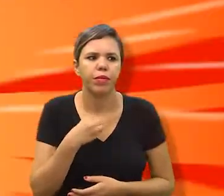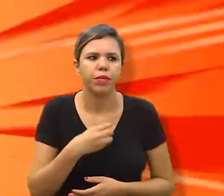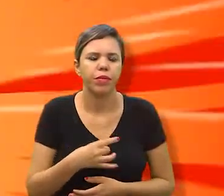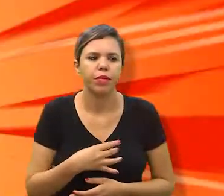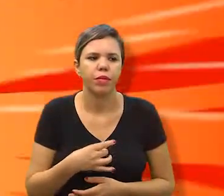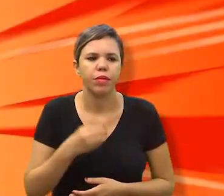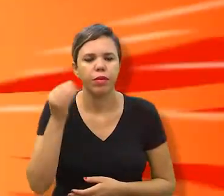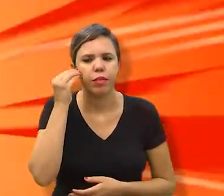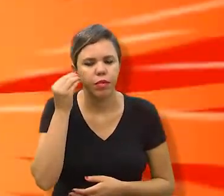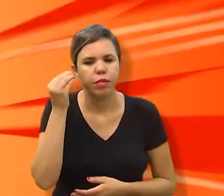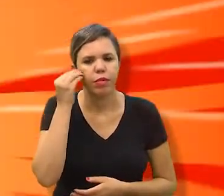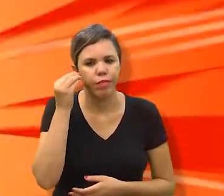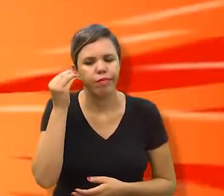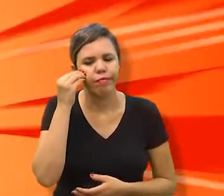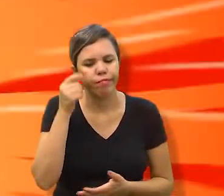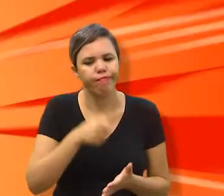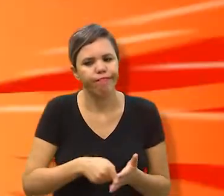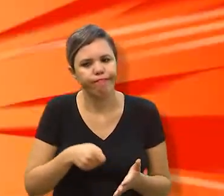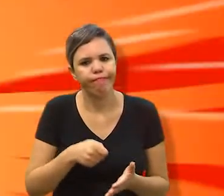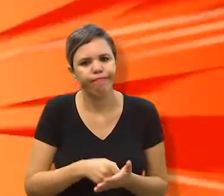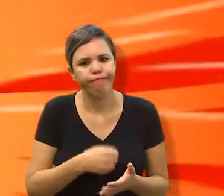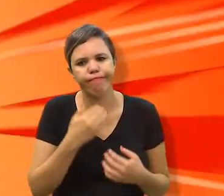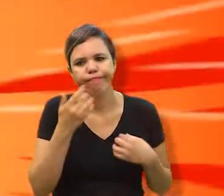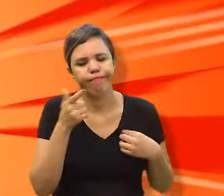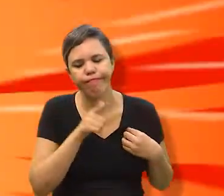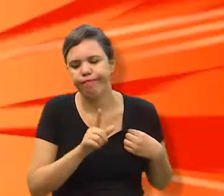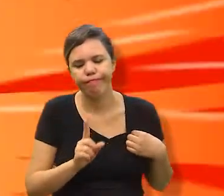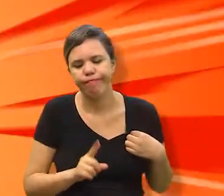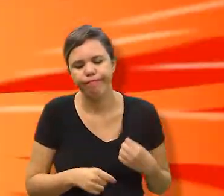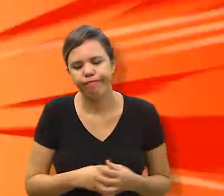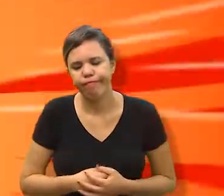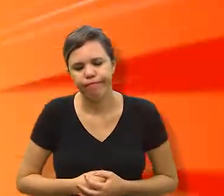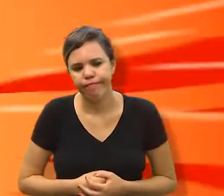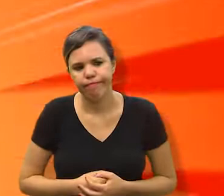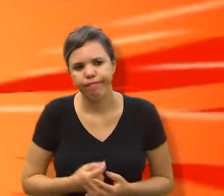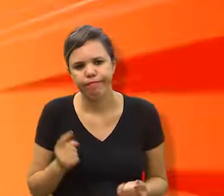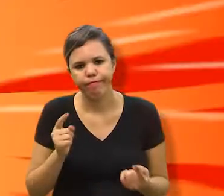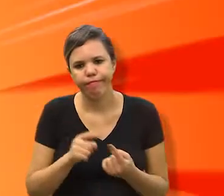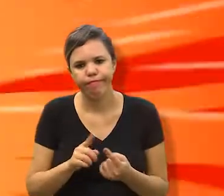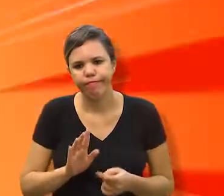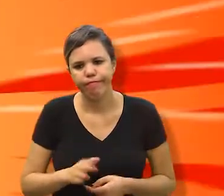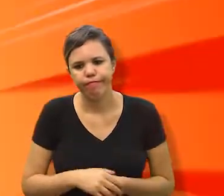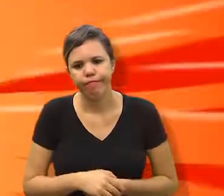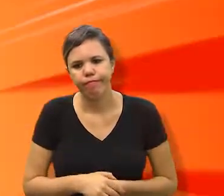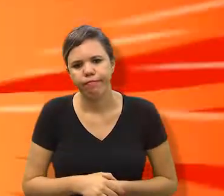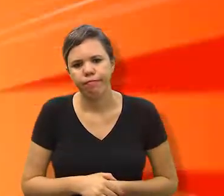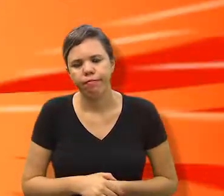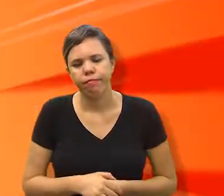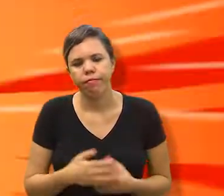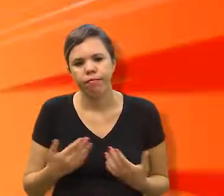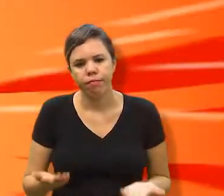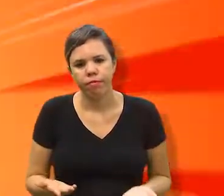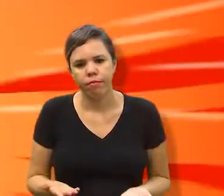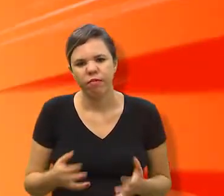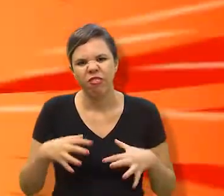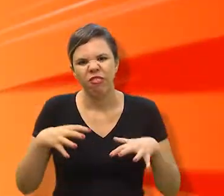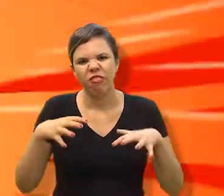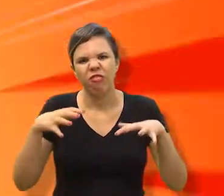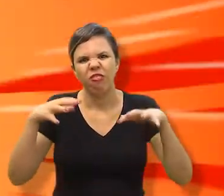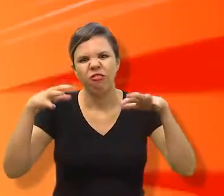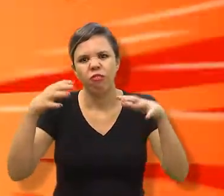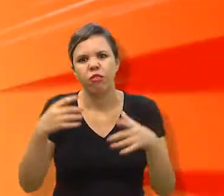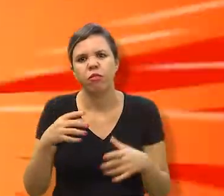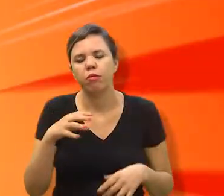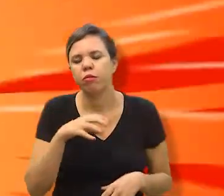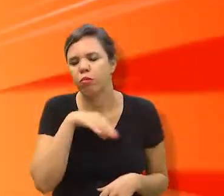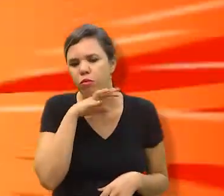tentar de todas as formas corretas e não conseguir atingir o meu objetivo. Então, aquele monstro que é um